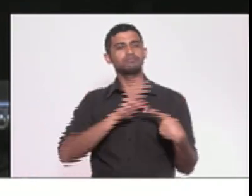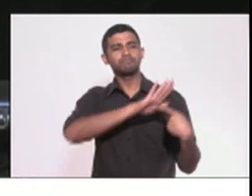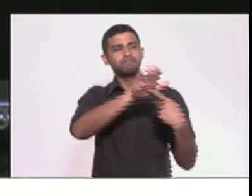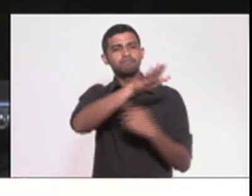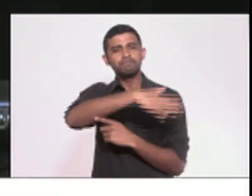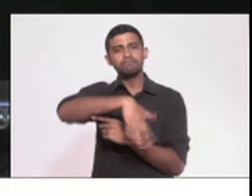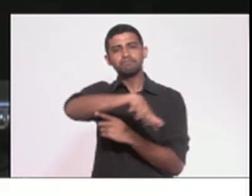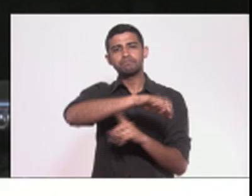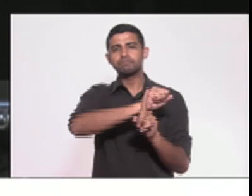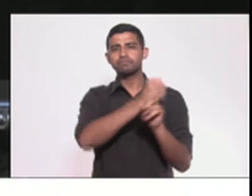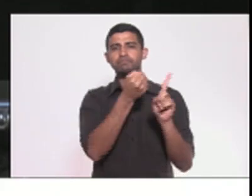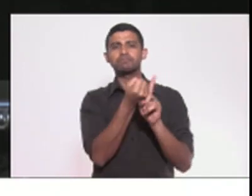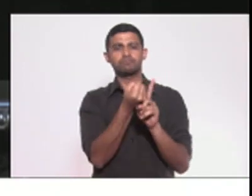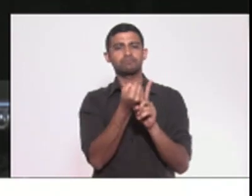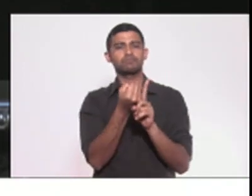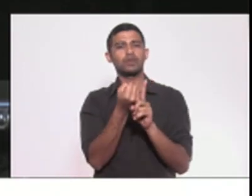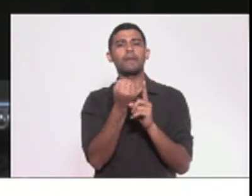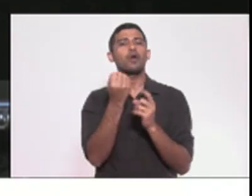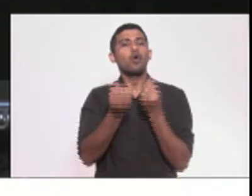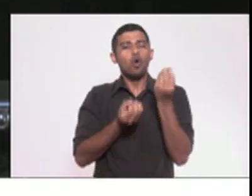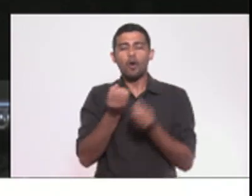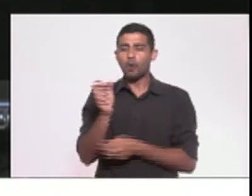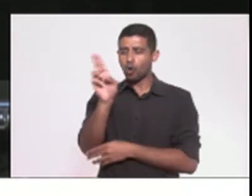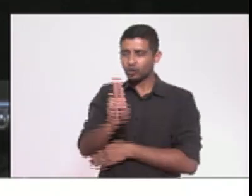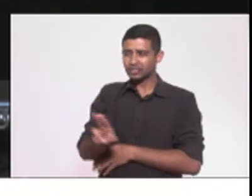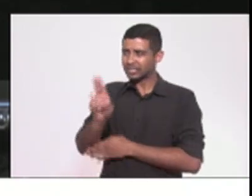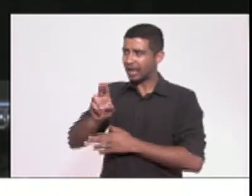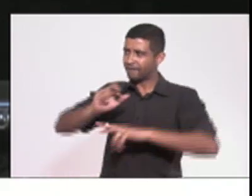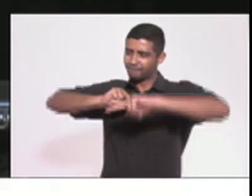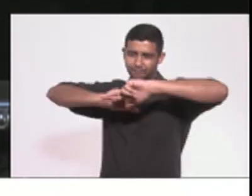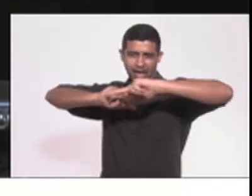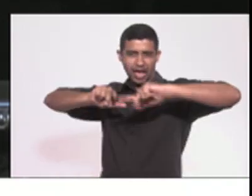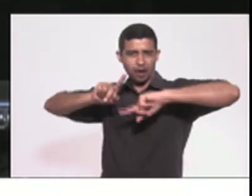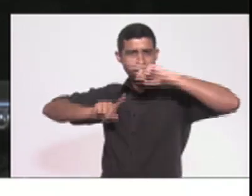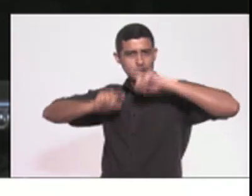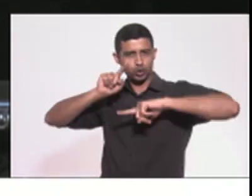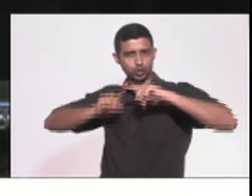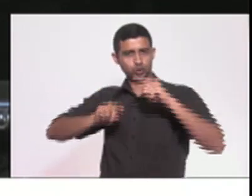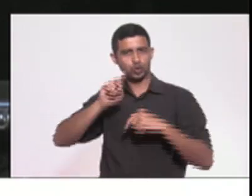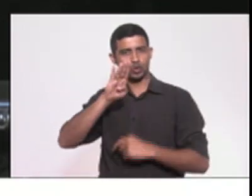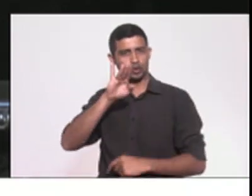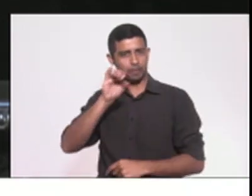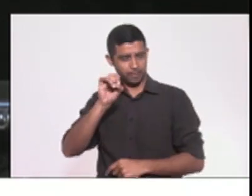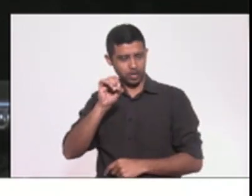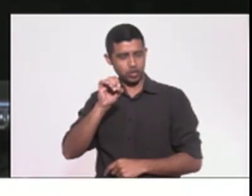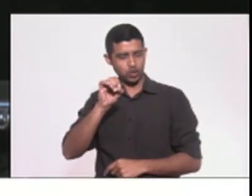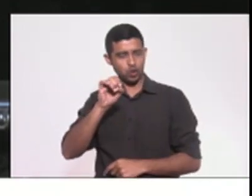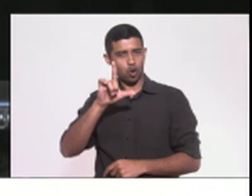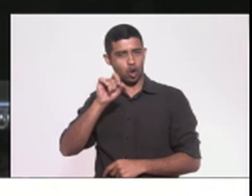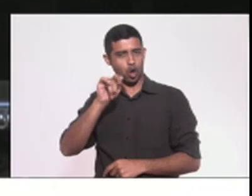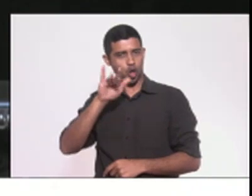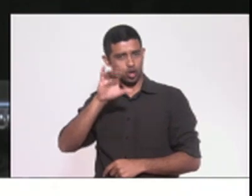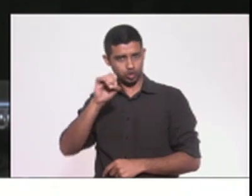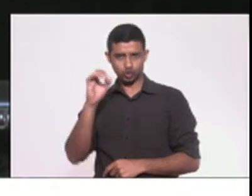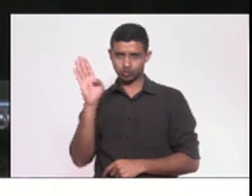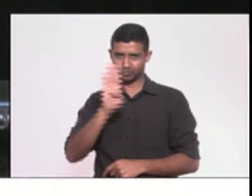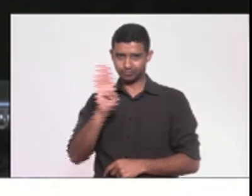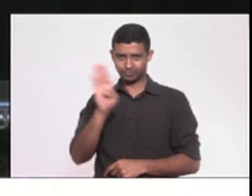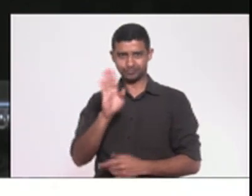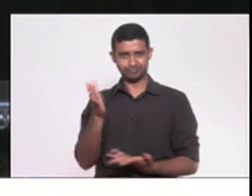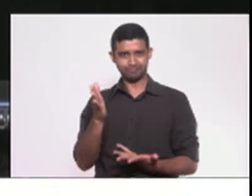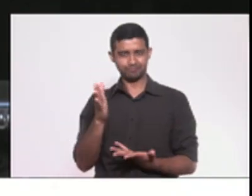sociedade, utilizando recursos biológicos que são mais sustentáveis.